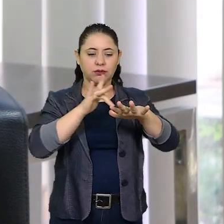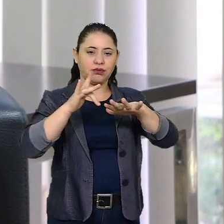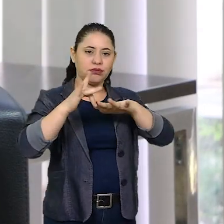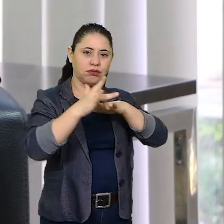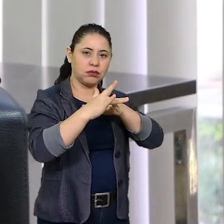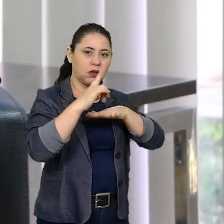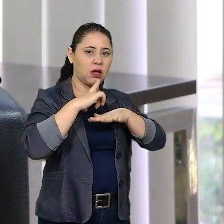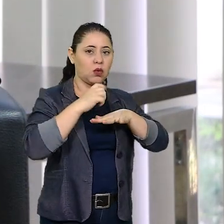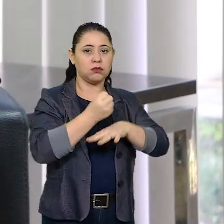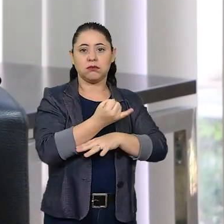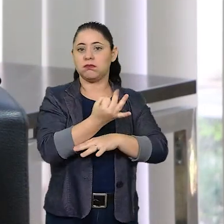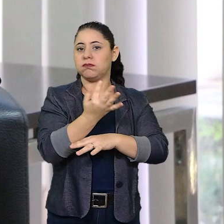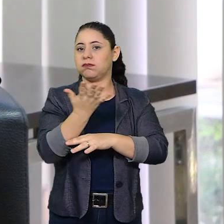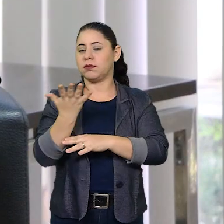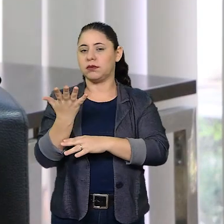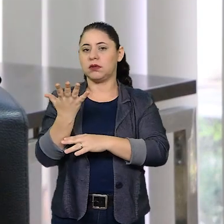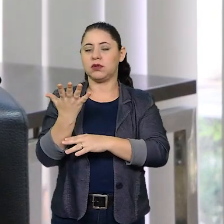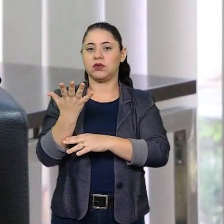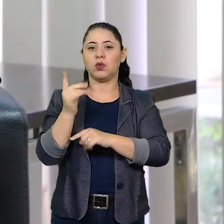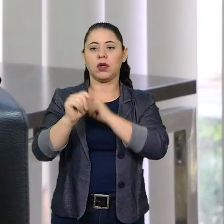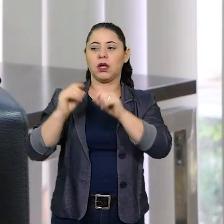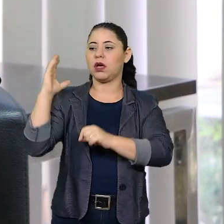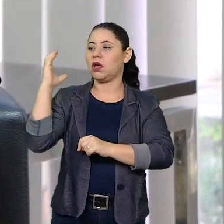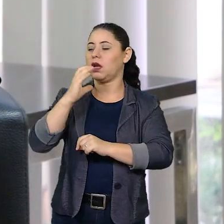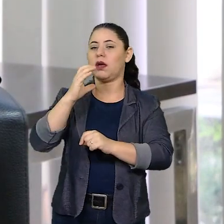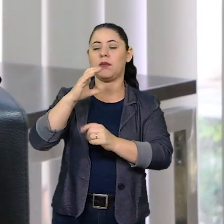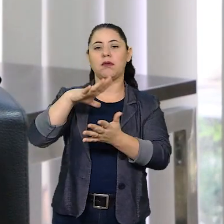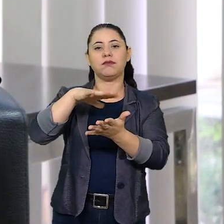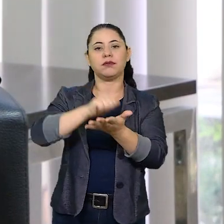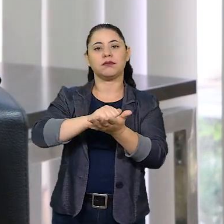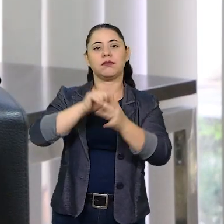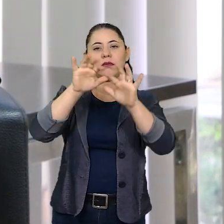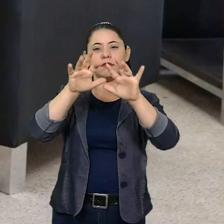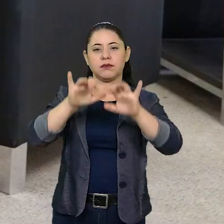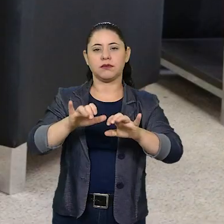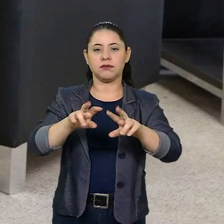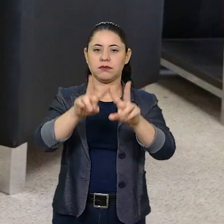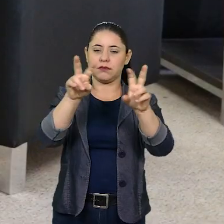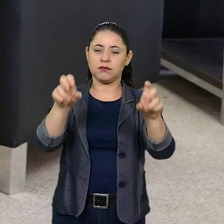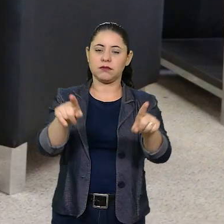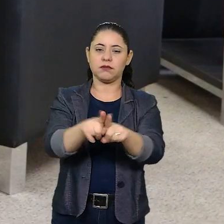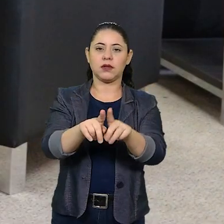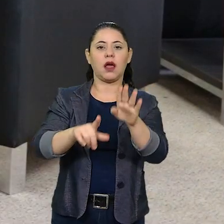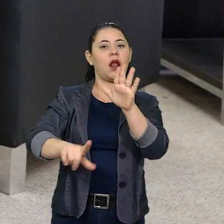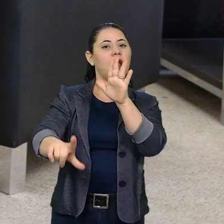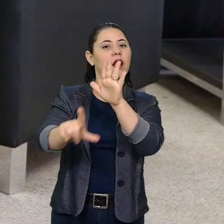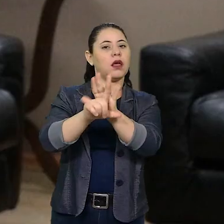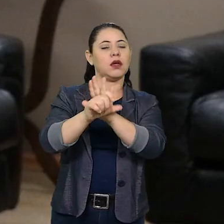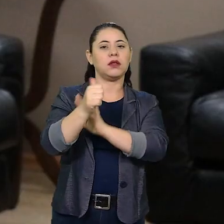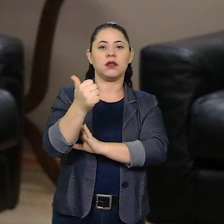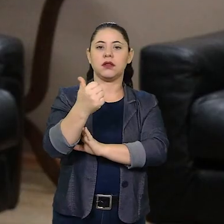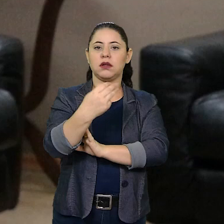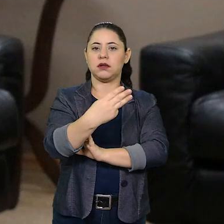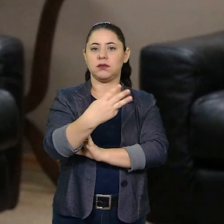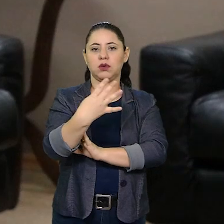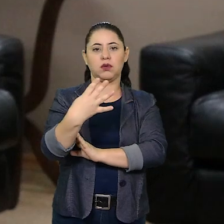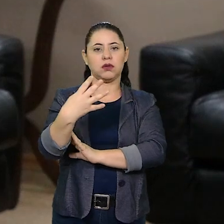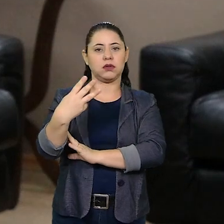à internet, nós temos um elevado número de crimes digitais também. E a partir da Lei número